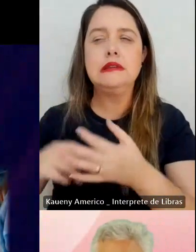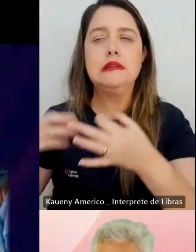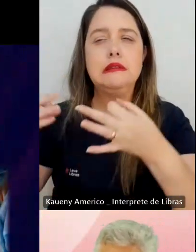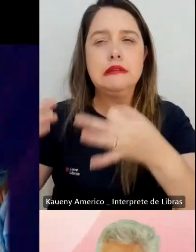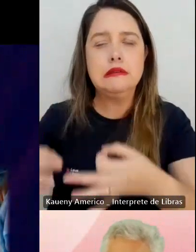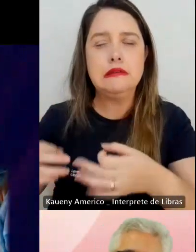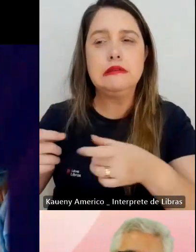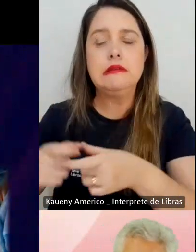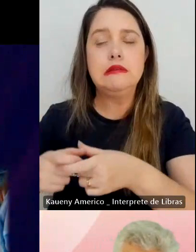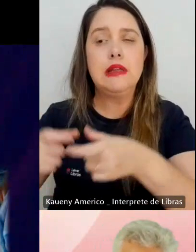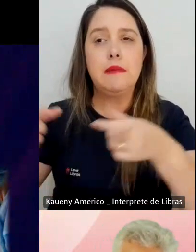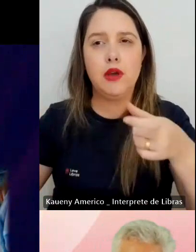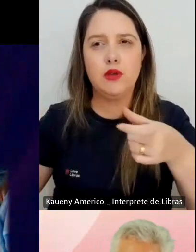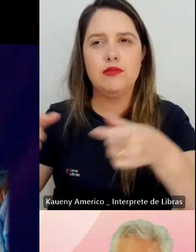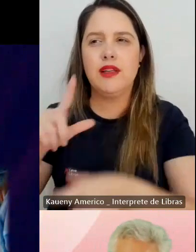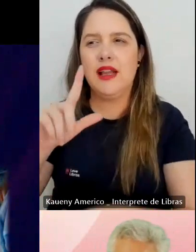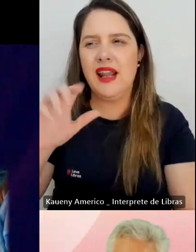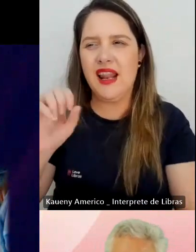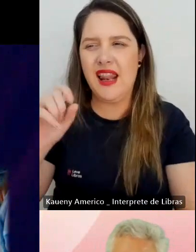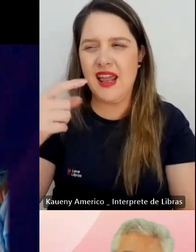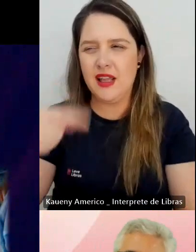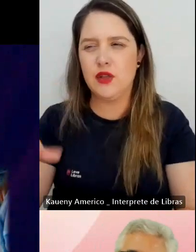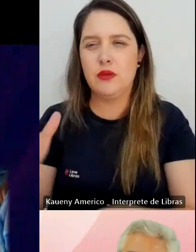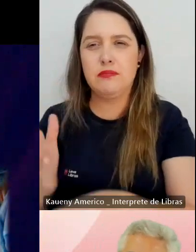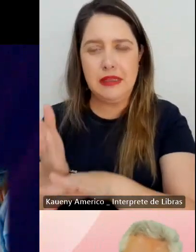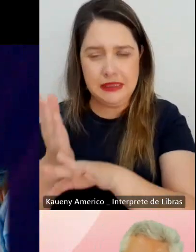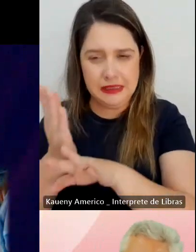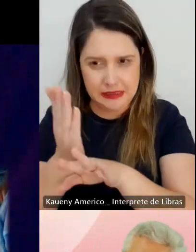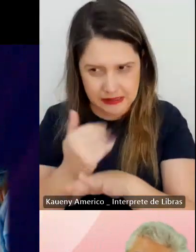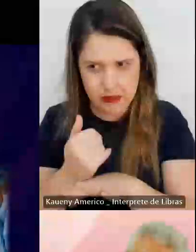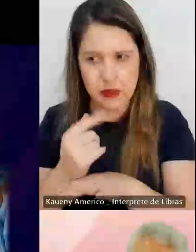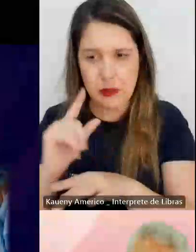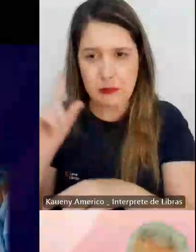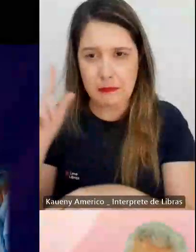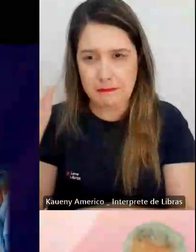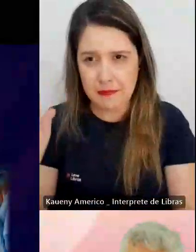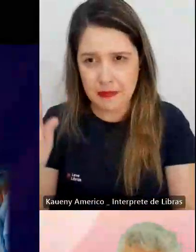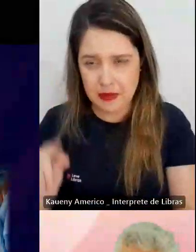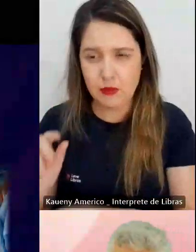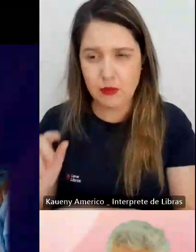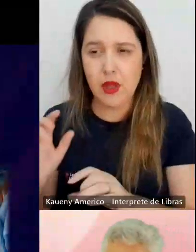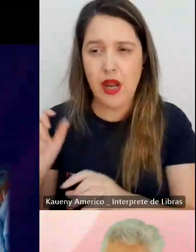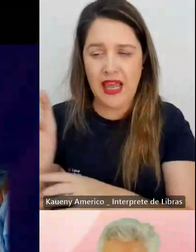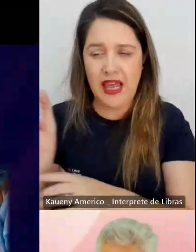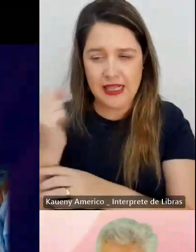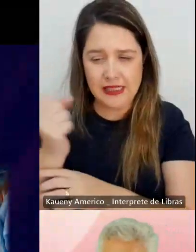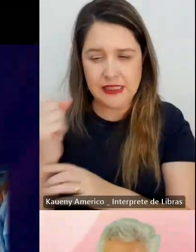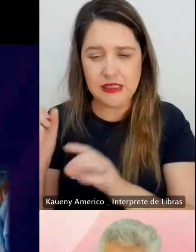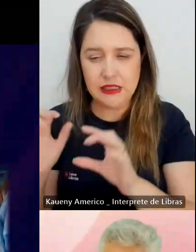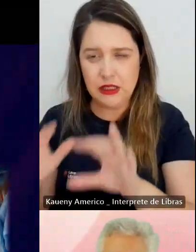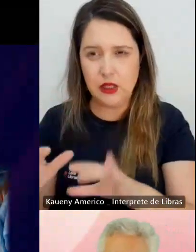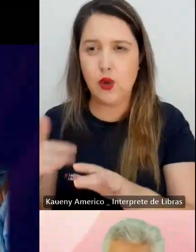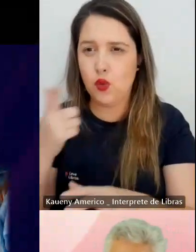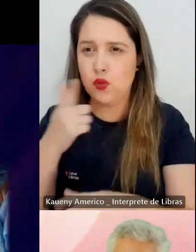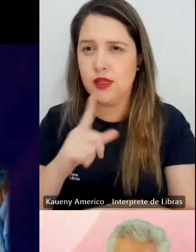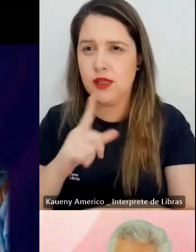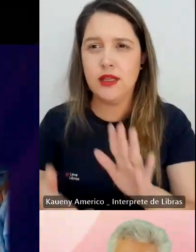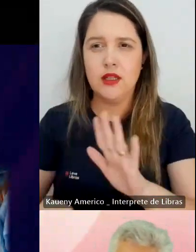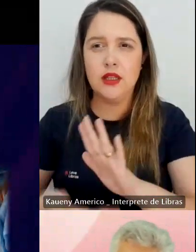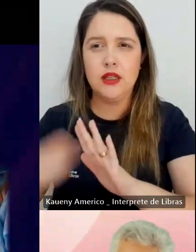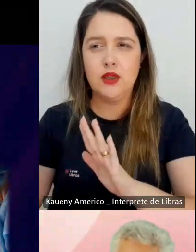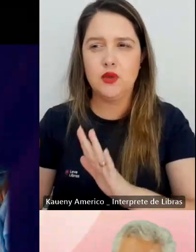lesão, por isso, quanto mais cedo diagnosticado, menos agressiva é a cirurgia. Então, você consegue tirar realmente um quadrante